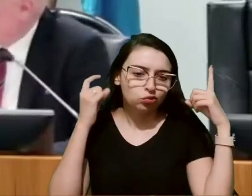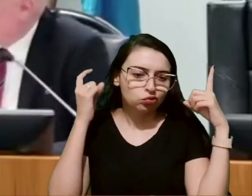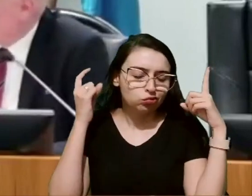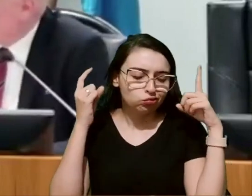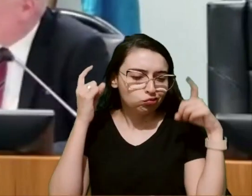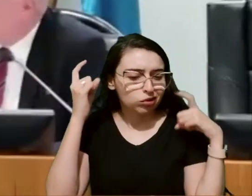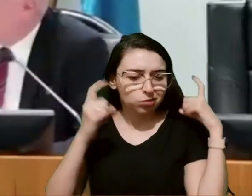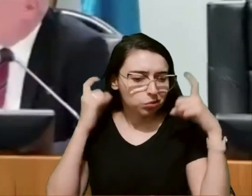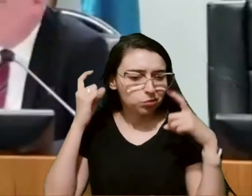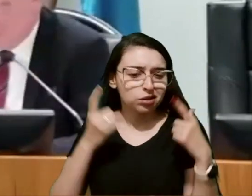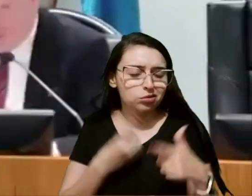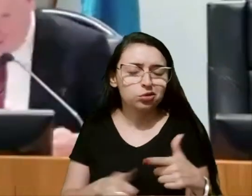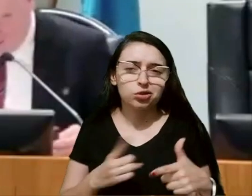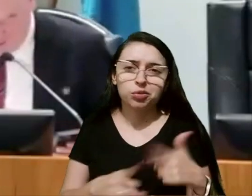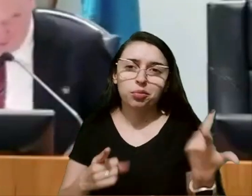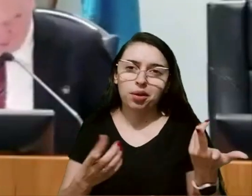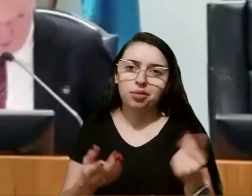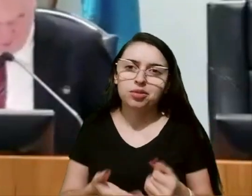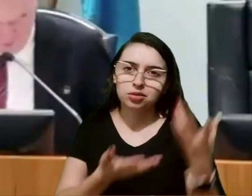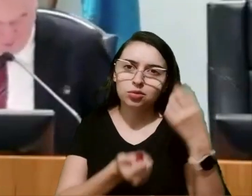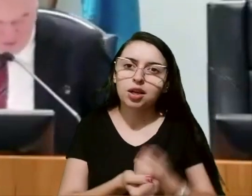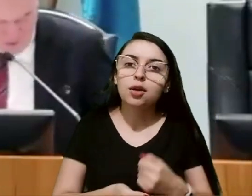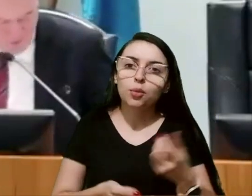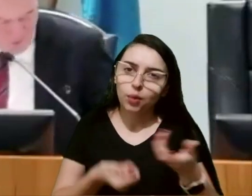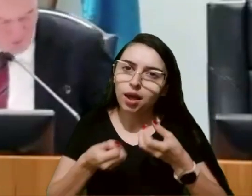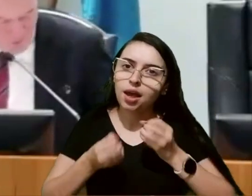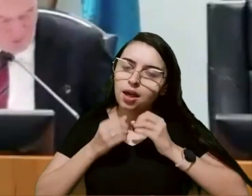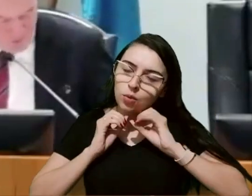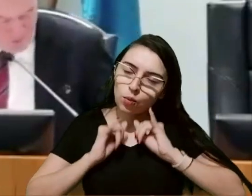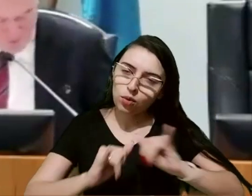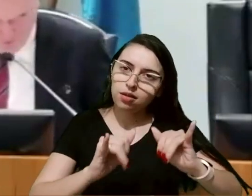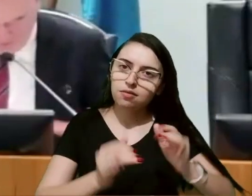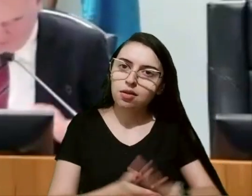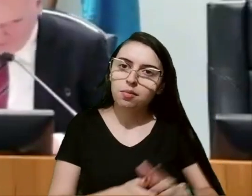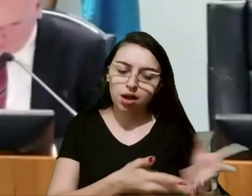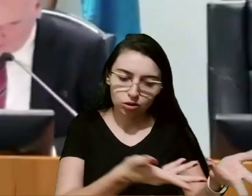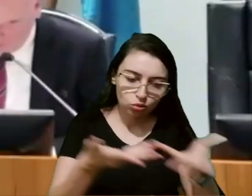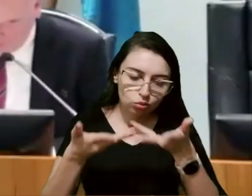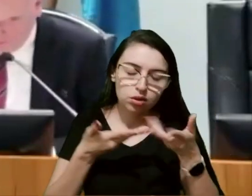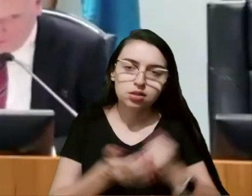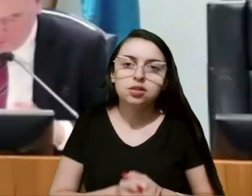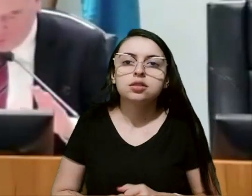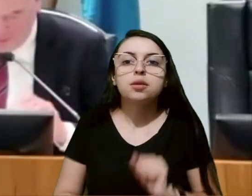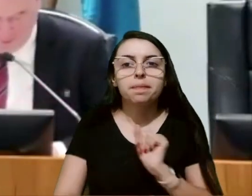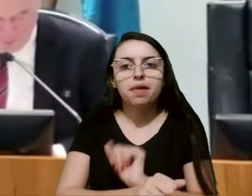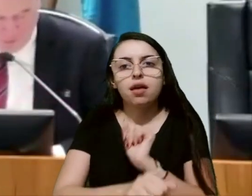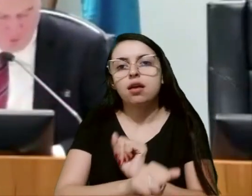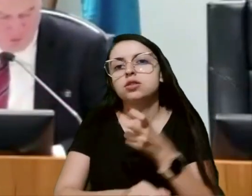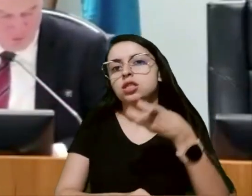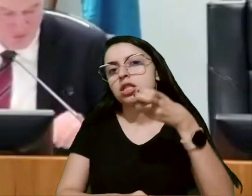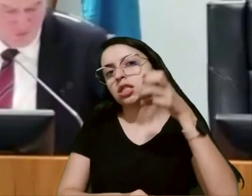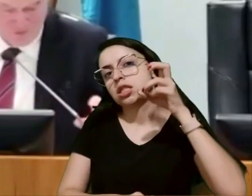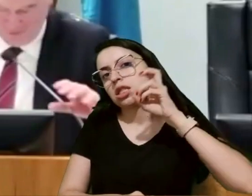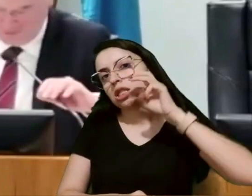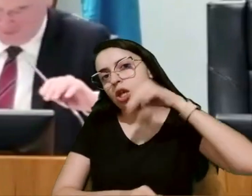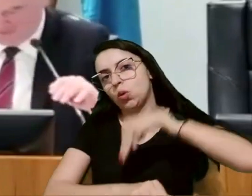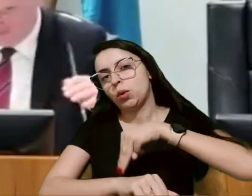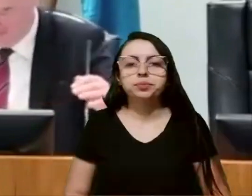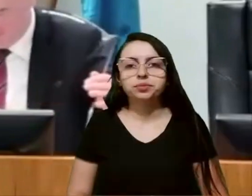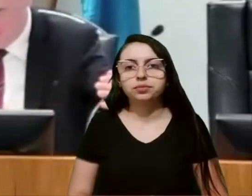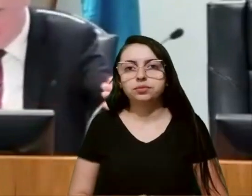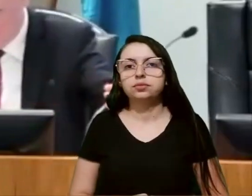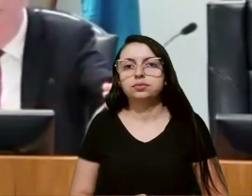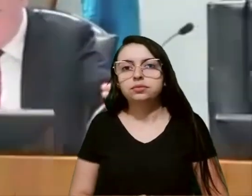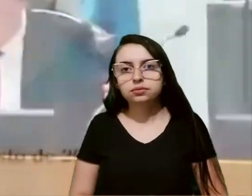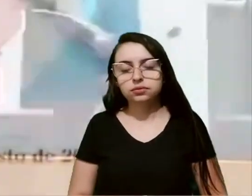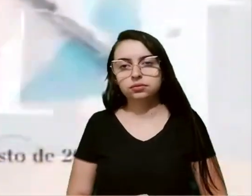foram me surgindo aqui e quero compartilhar com o professor e com todos. Então, suspender por 5 minutos.